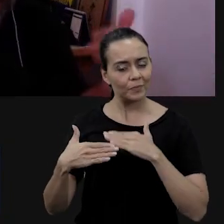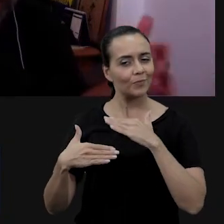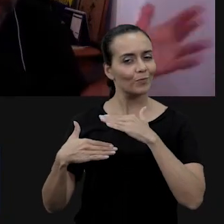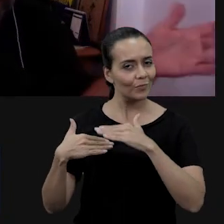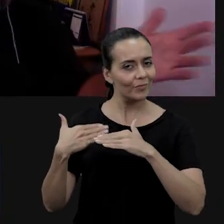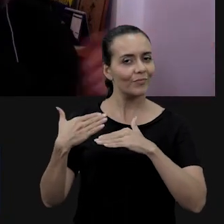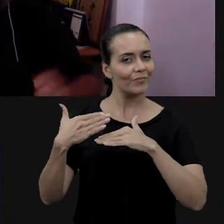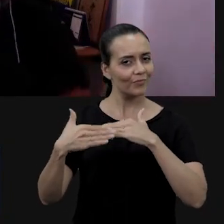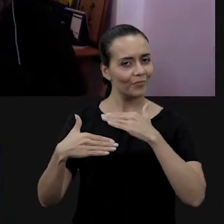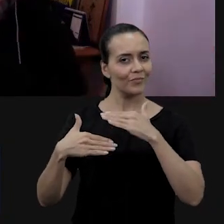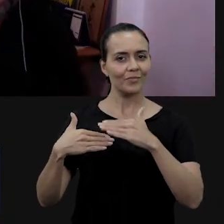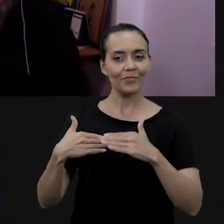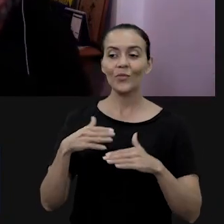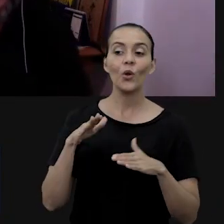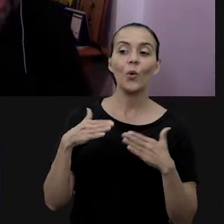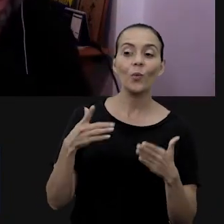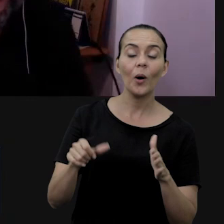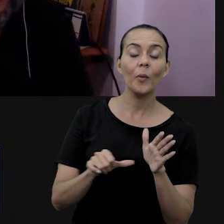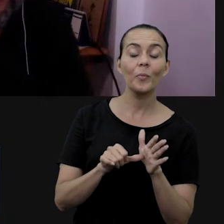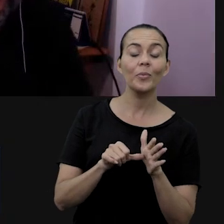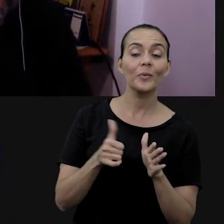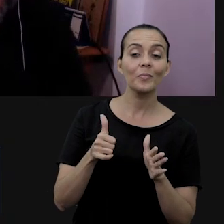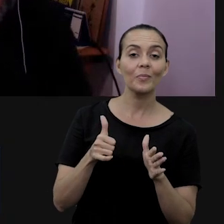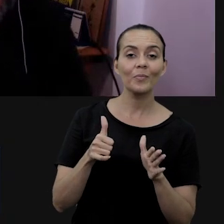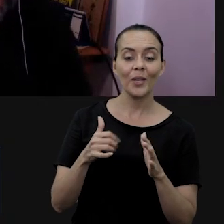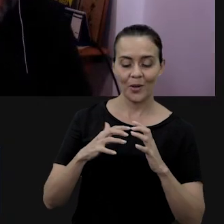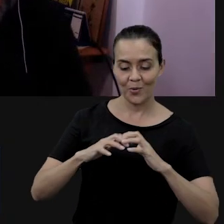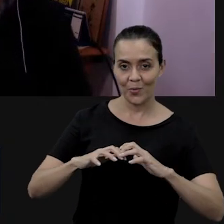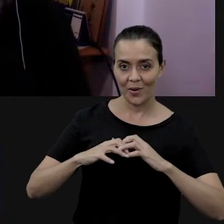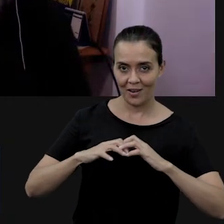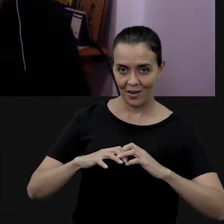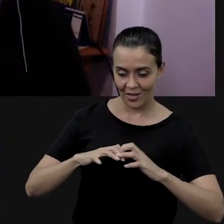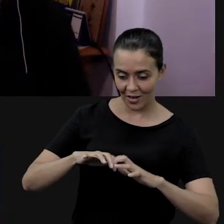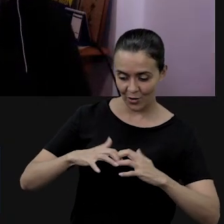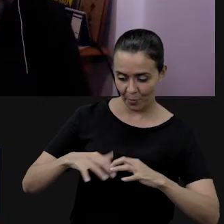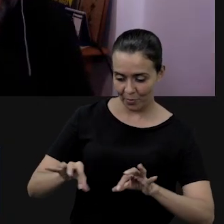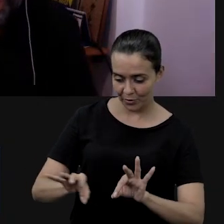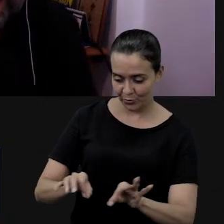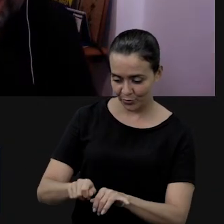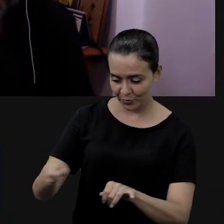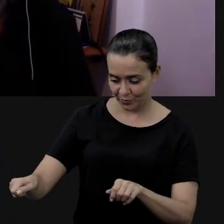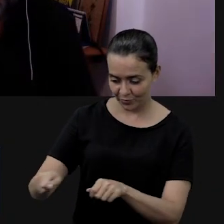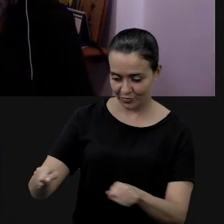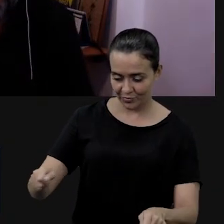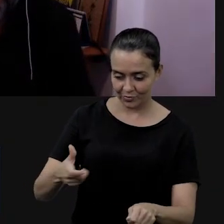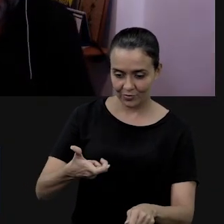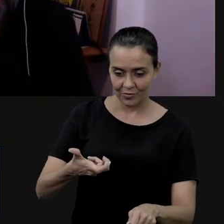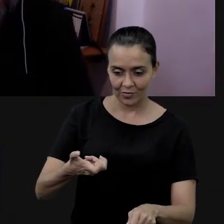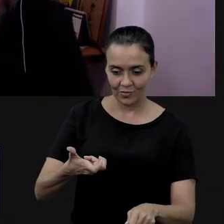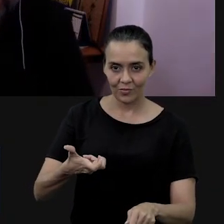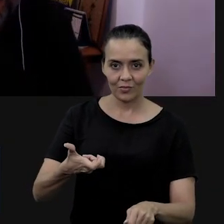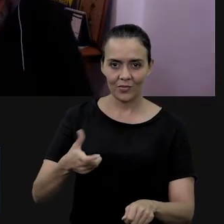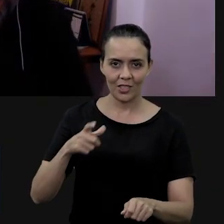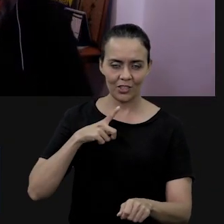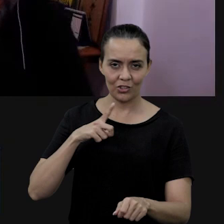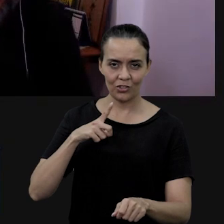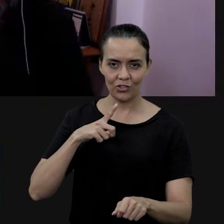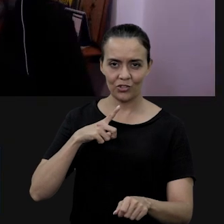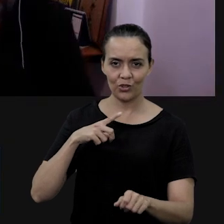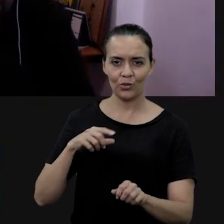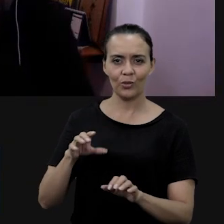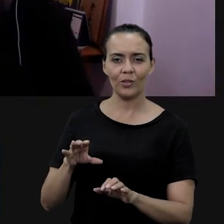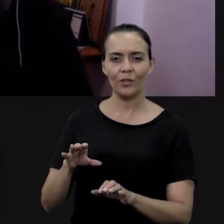fui Que era construindo meu. qual que era o teu primeiro kit, você lembra? O primeirão, assim, de gravadora, eu tinha um Tascam